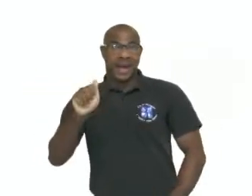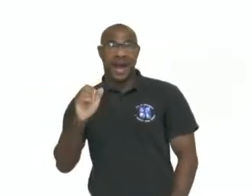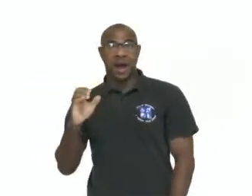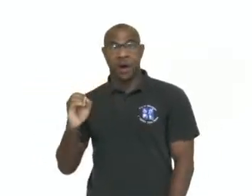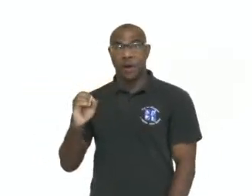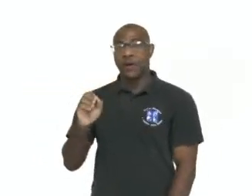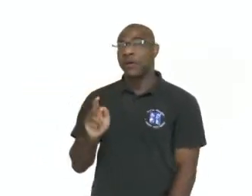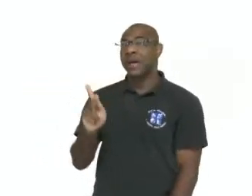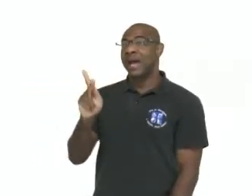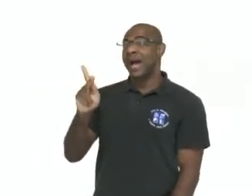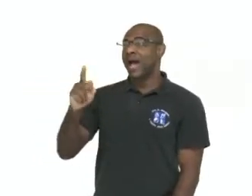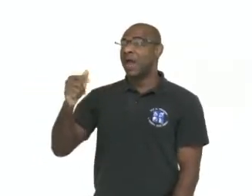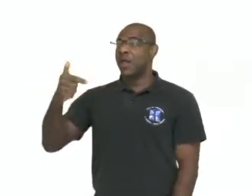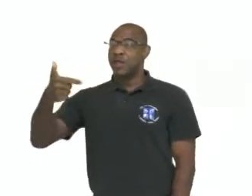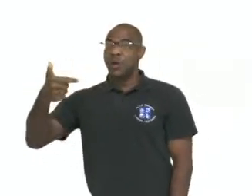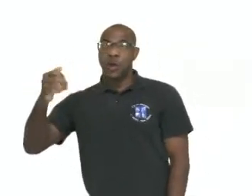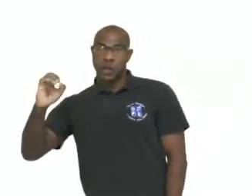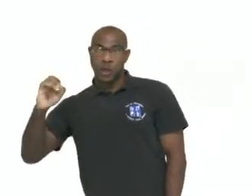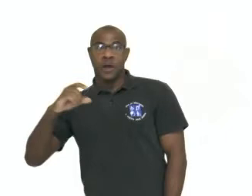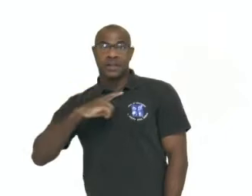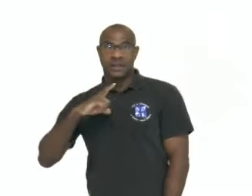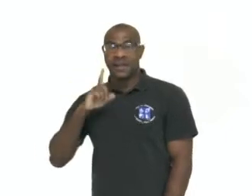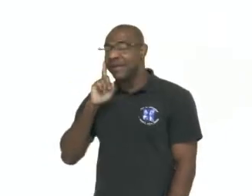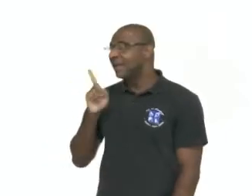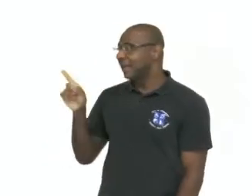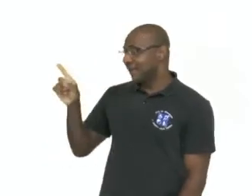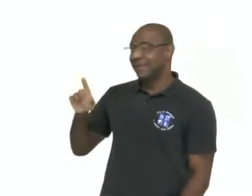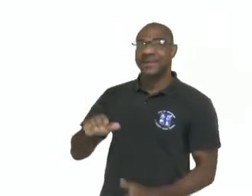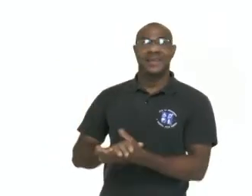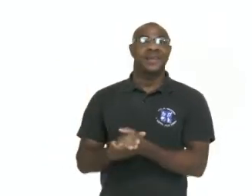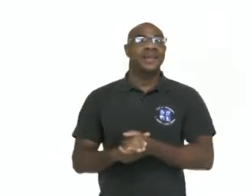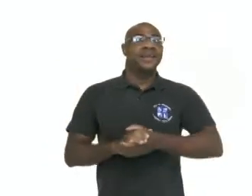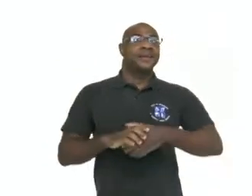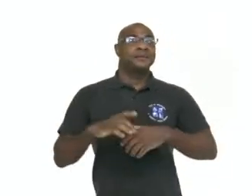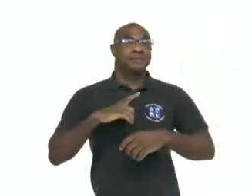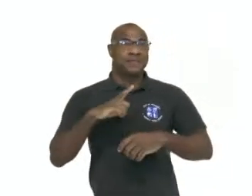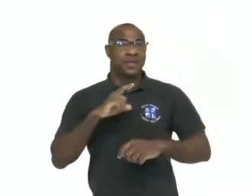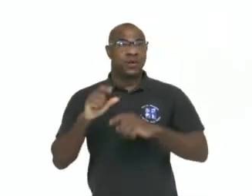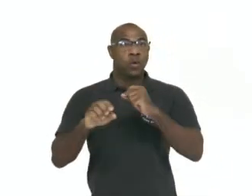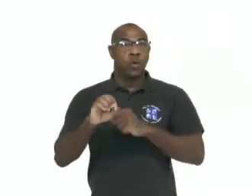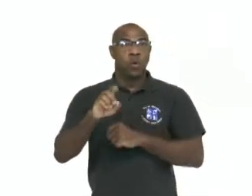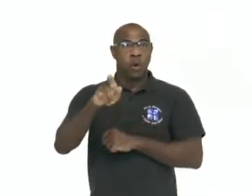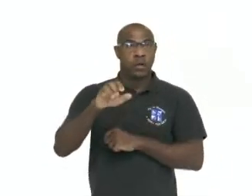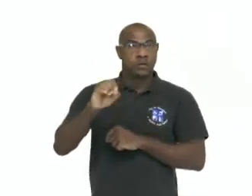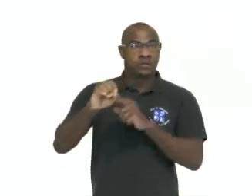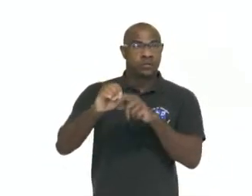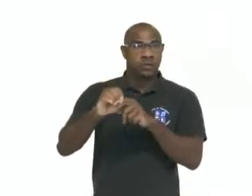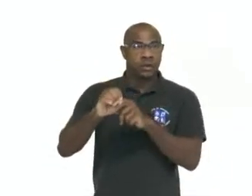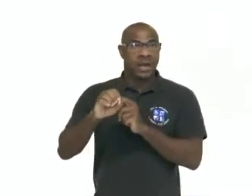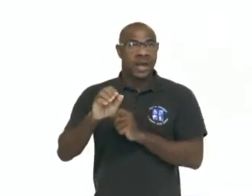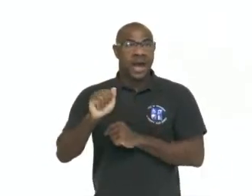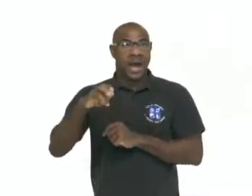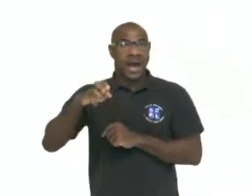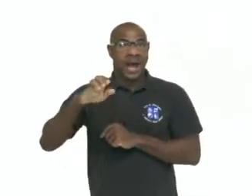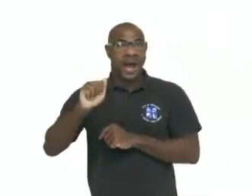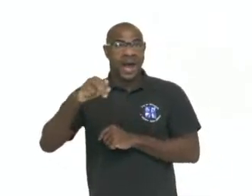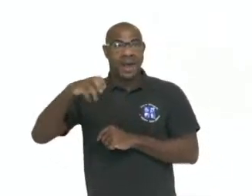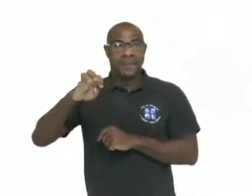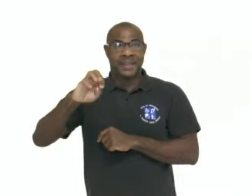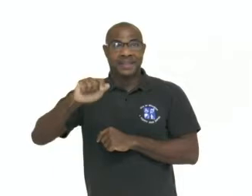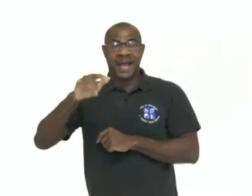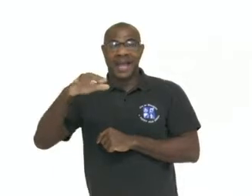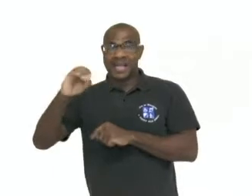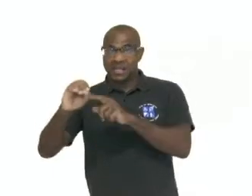K2O. Já um óxido ametálico ou molecular, o elemento químico, é representado por um ametal, como por